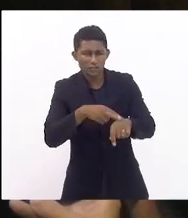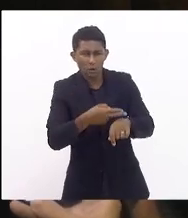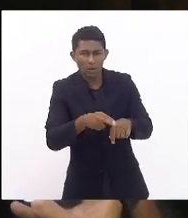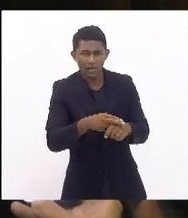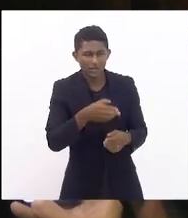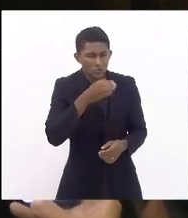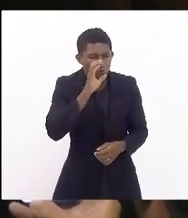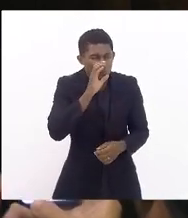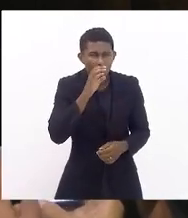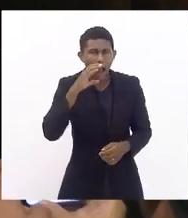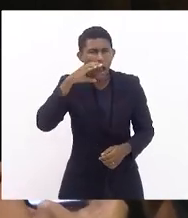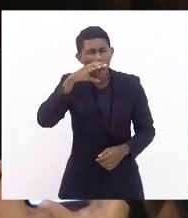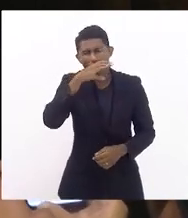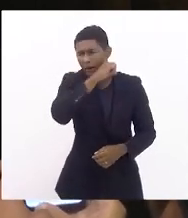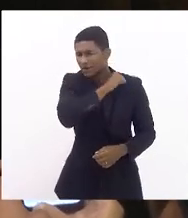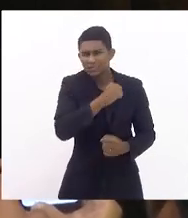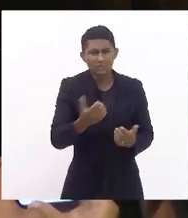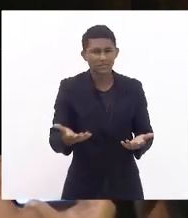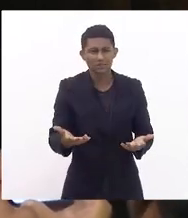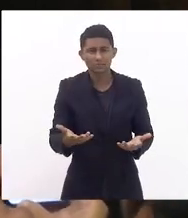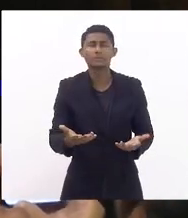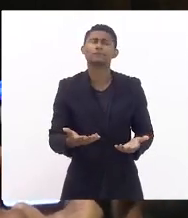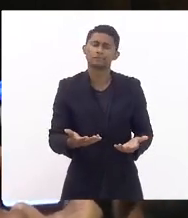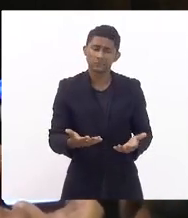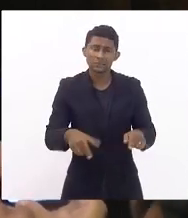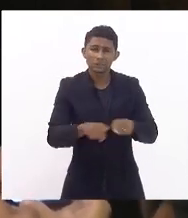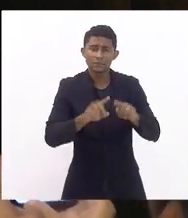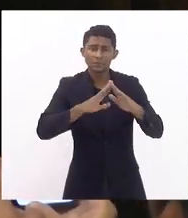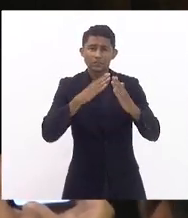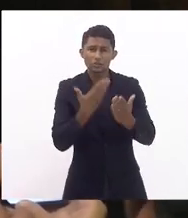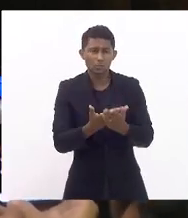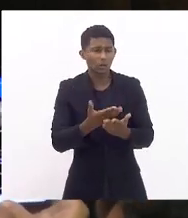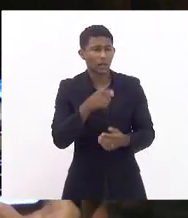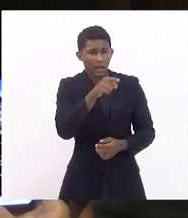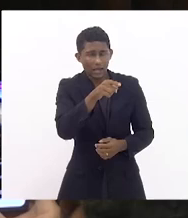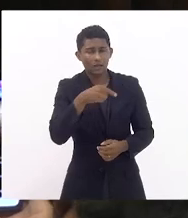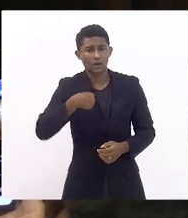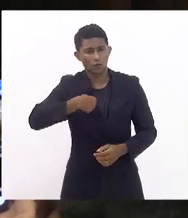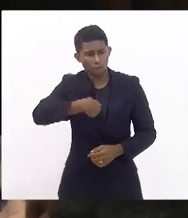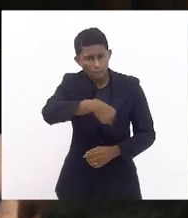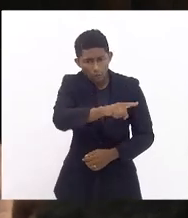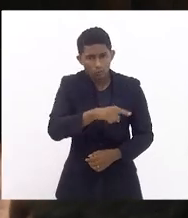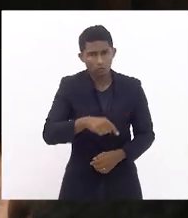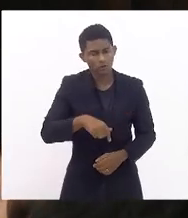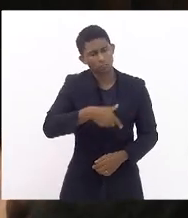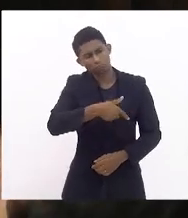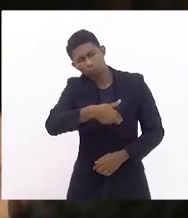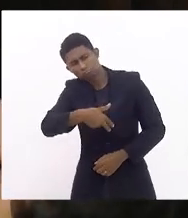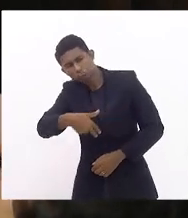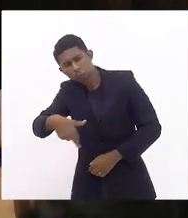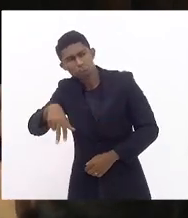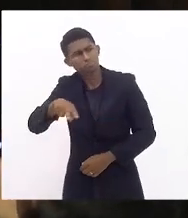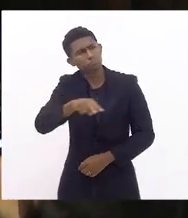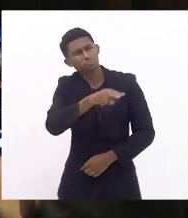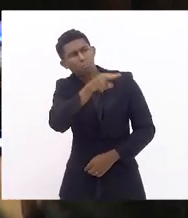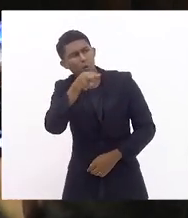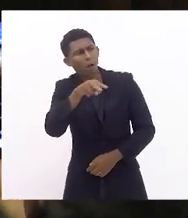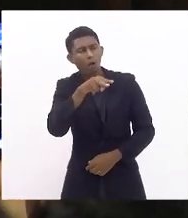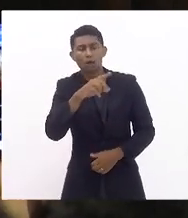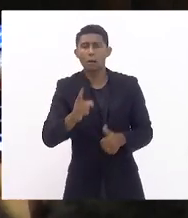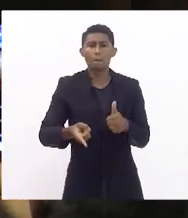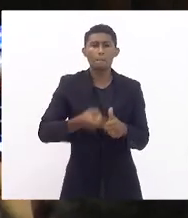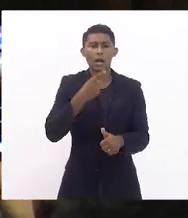percorrer, deputada Marta Rocha, a instalação da escola. Primeiro ato